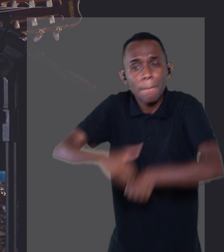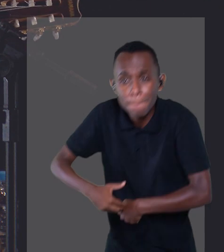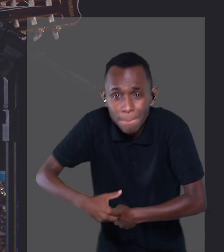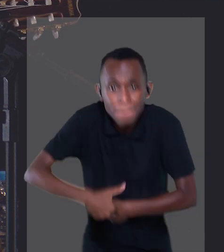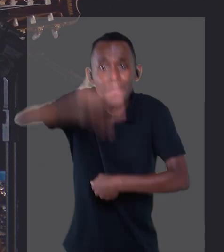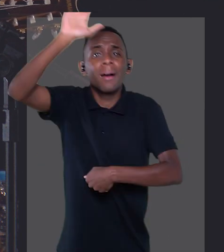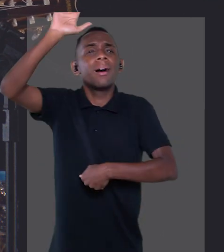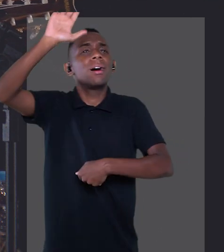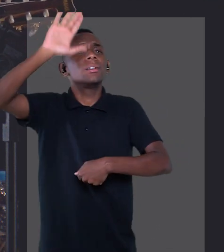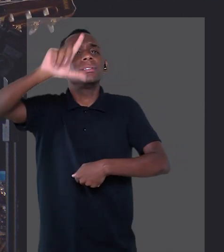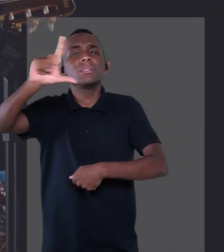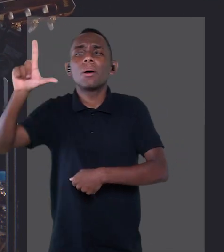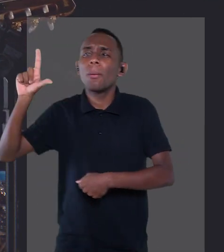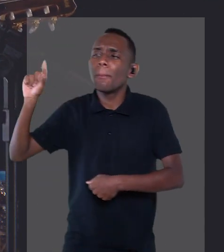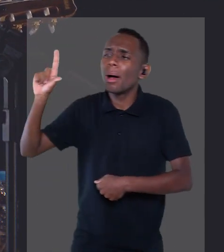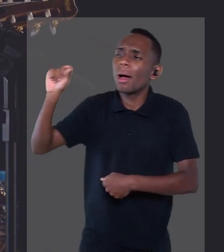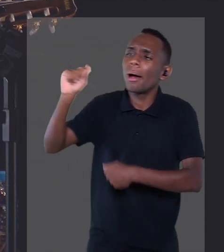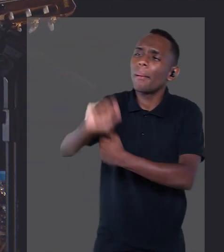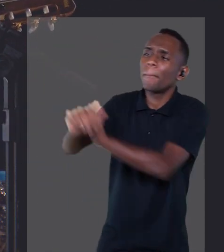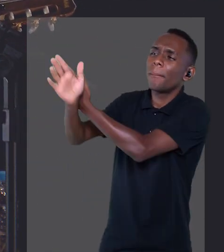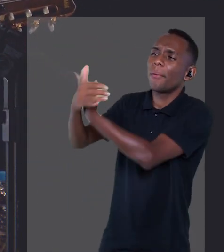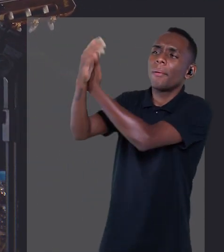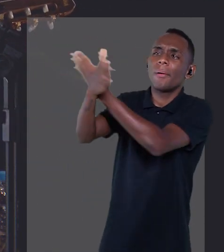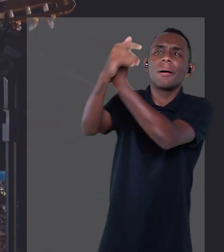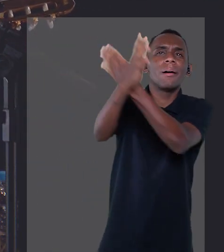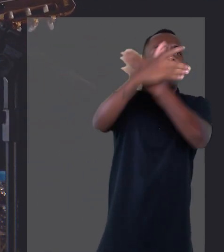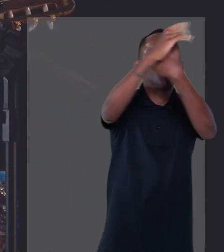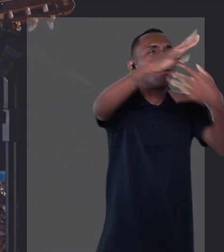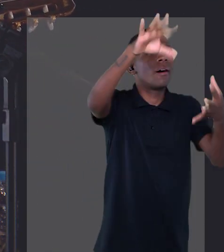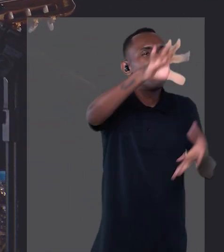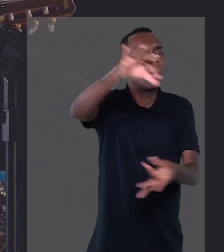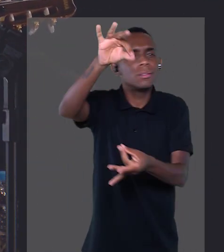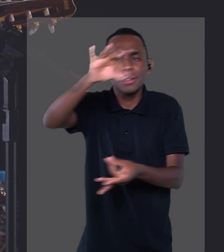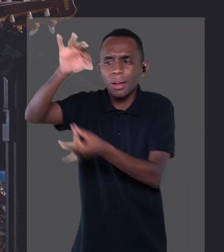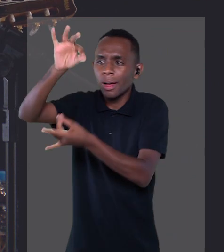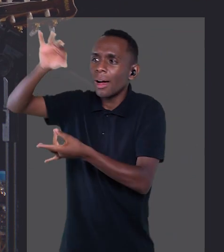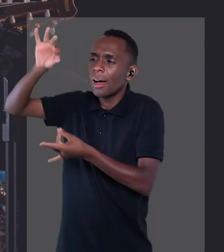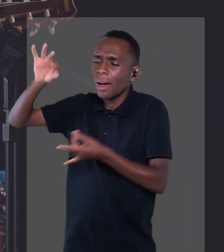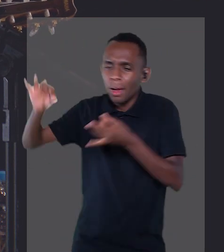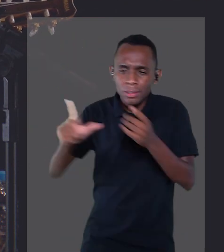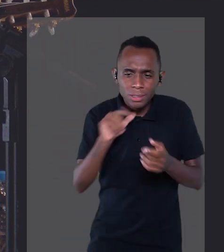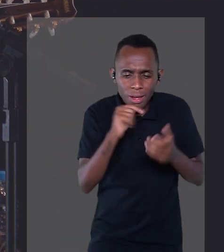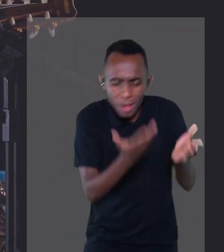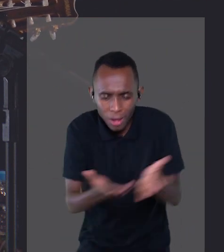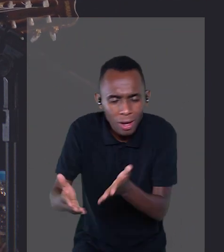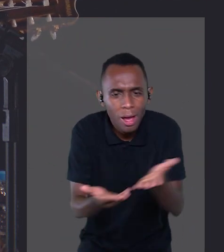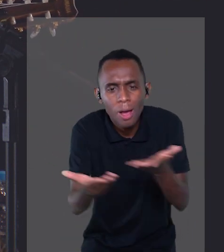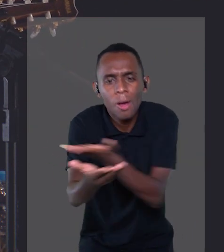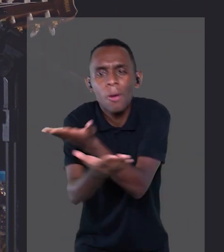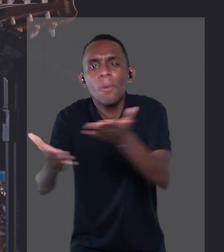os passarinhos, as almas, as águas,